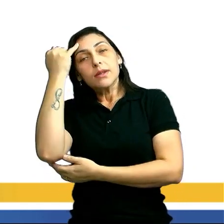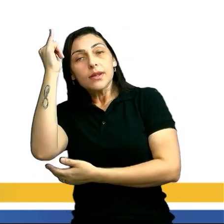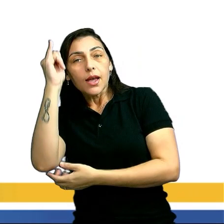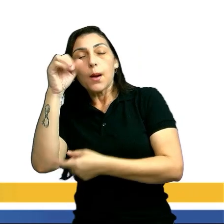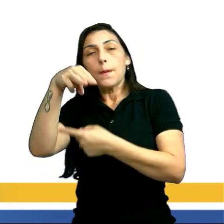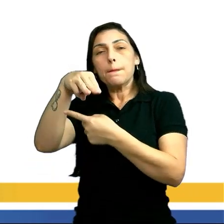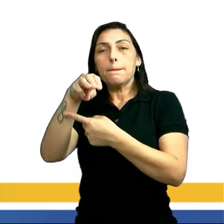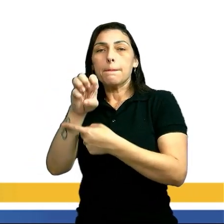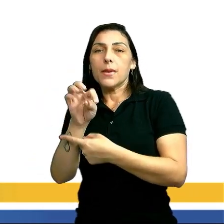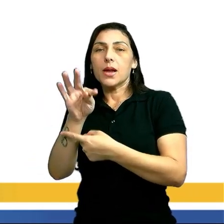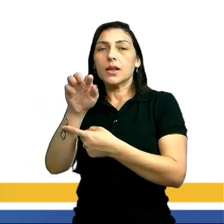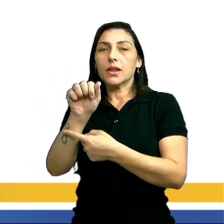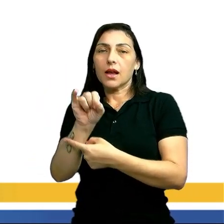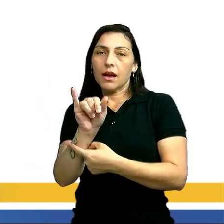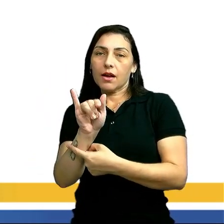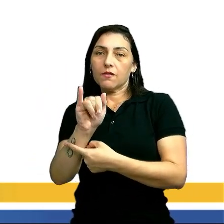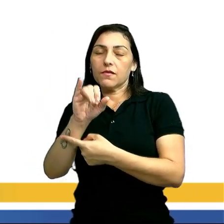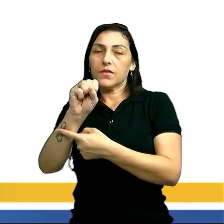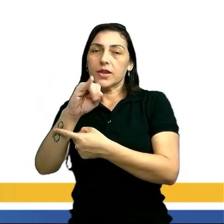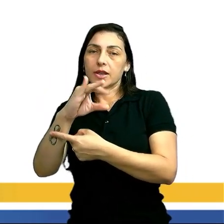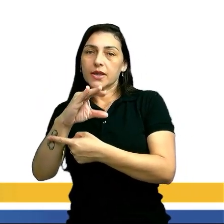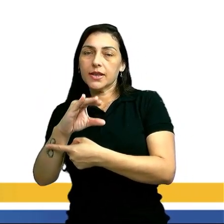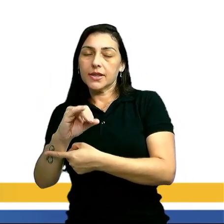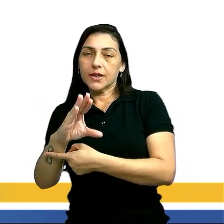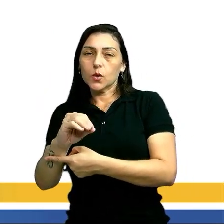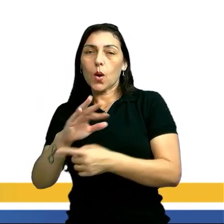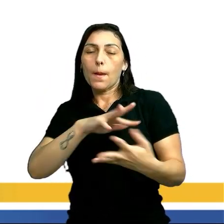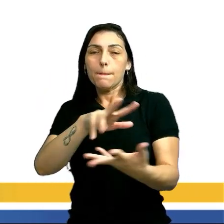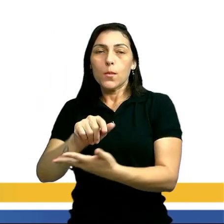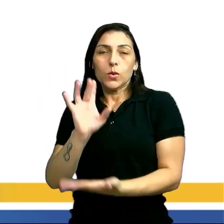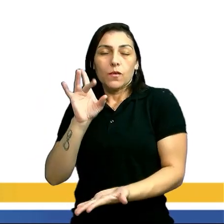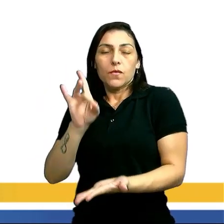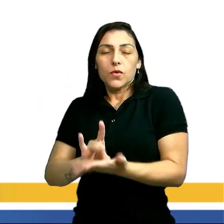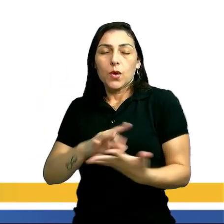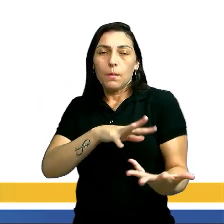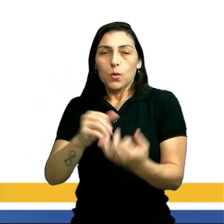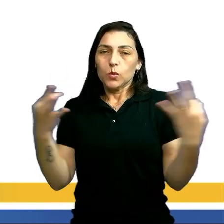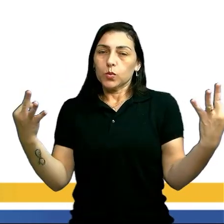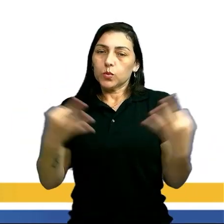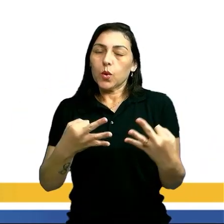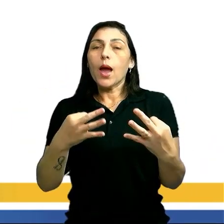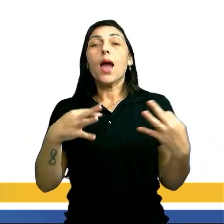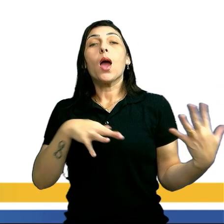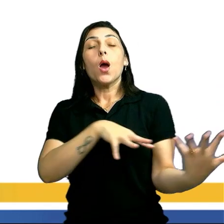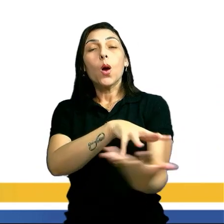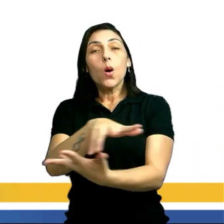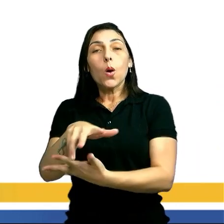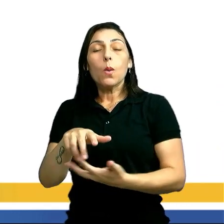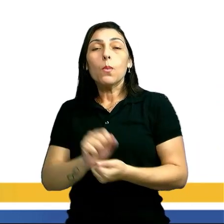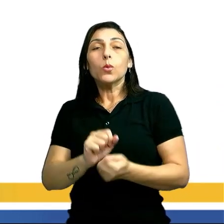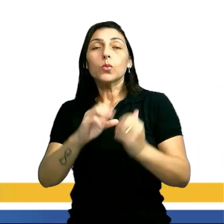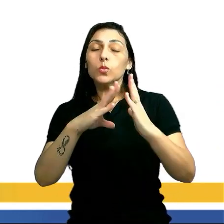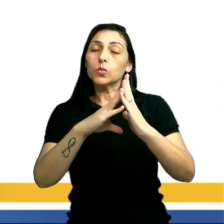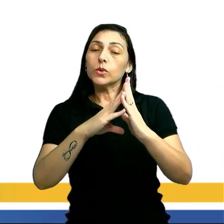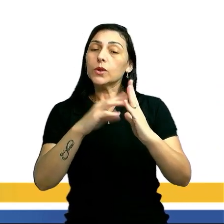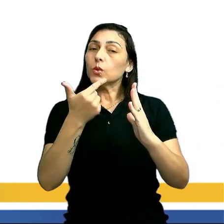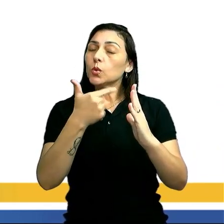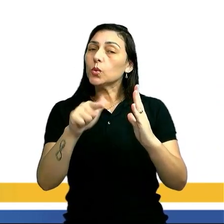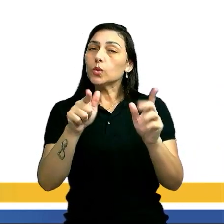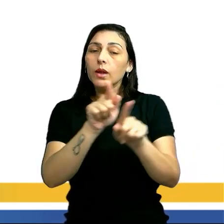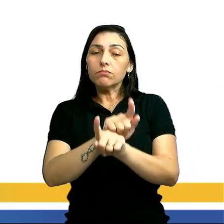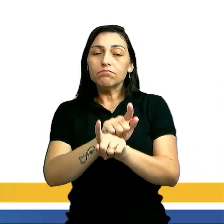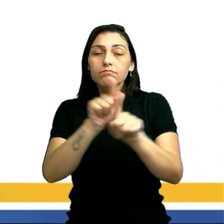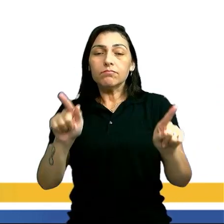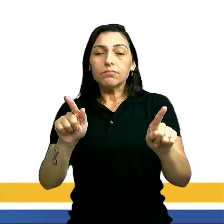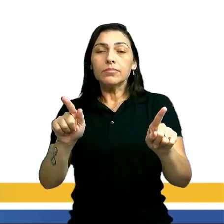mundo metafísico, é o mundo da verdade, é o mundo da essência, é o mundo do perfeito, é o mundo daquilo que é imutável, é